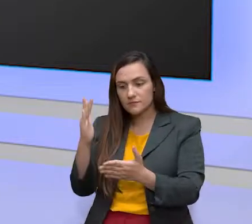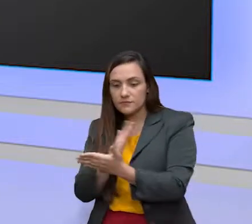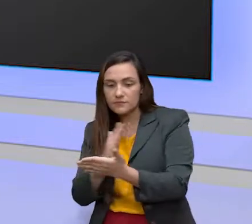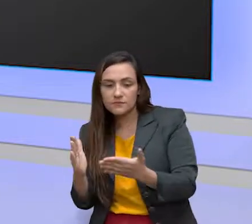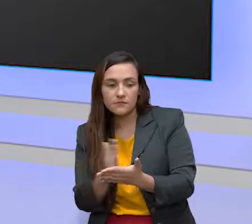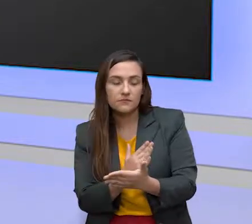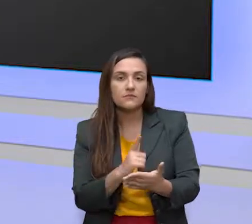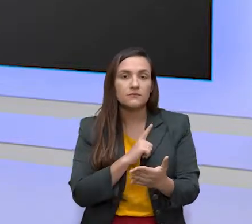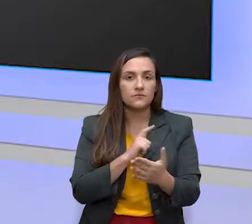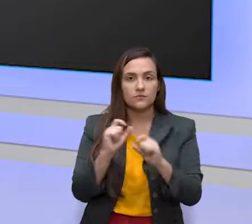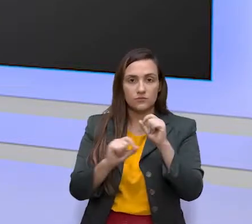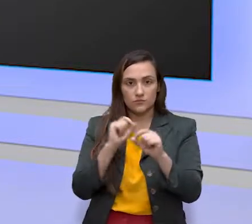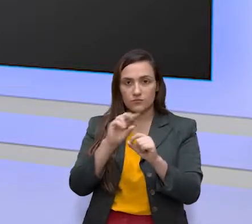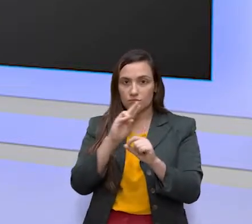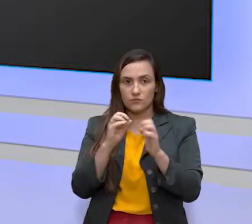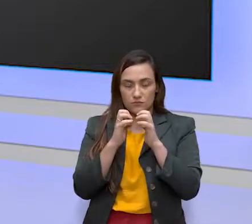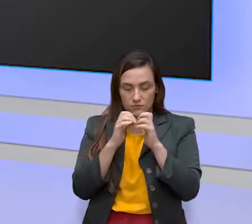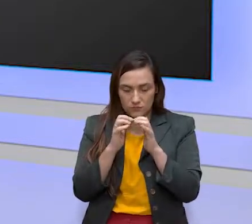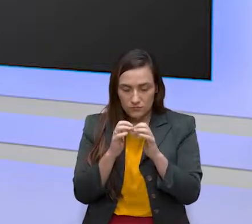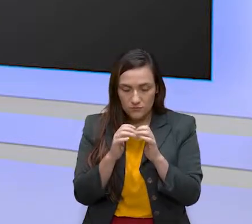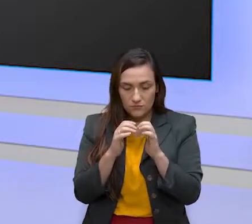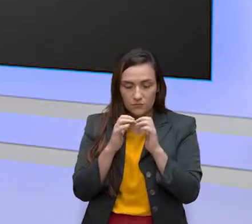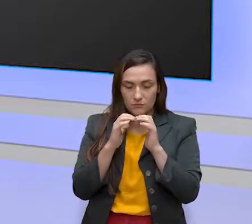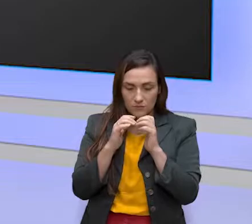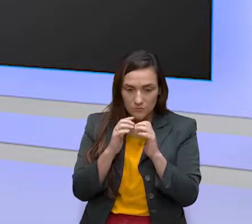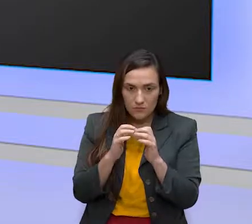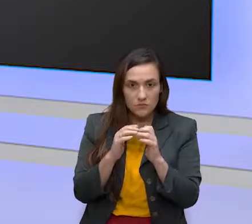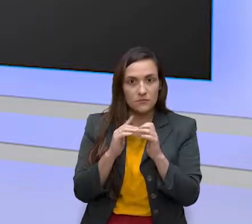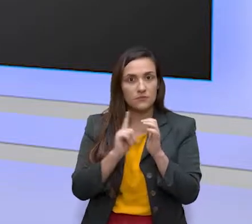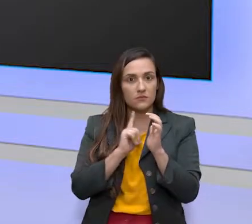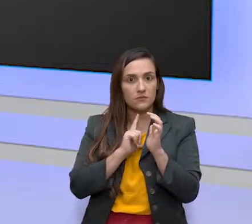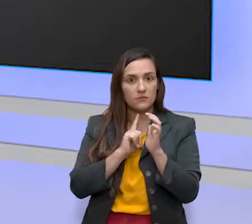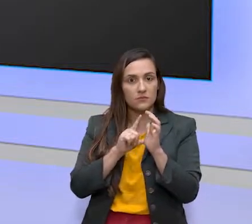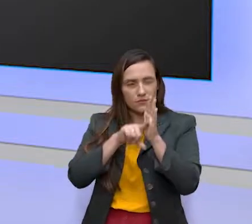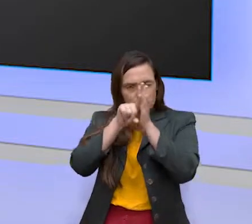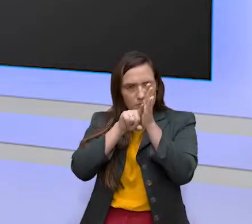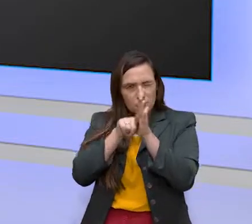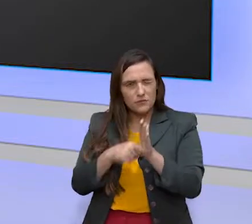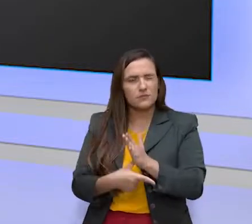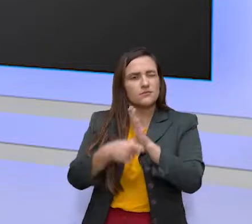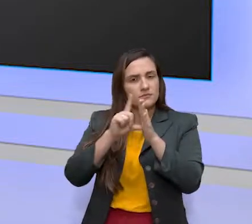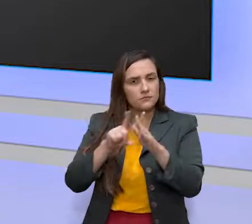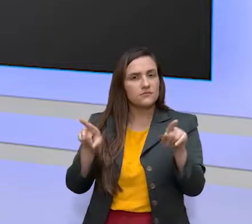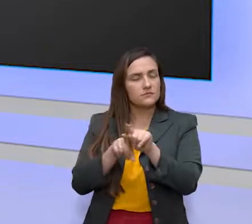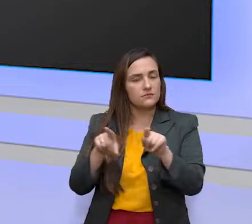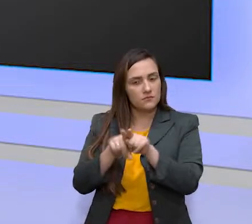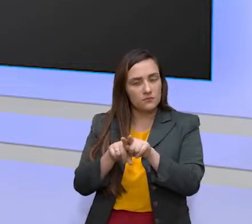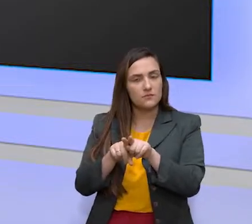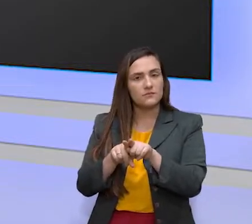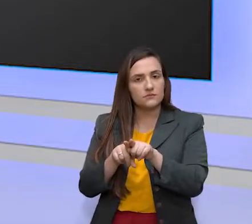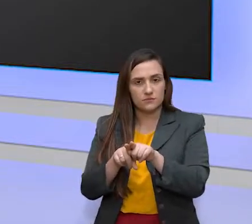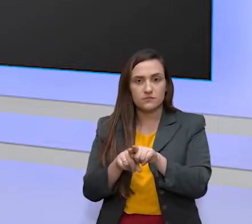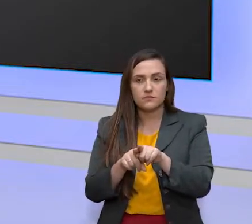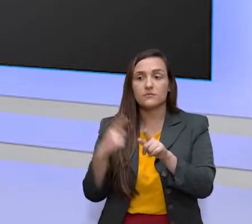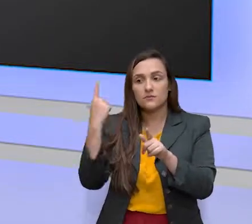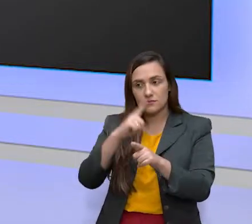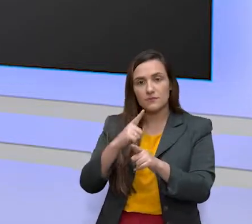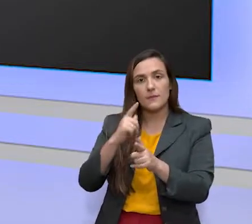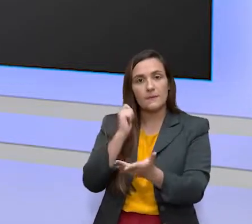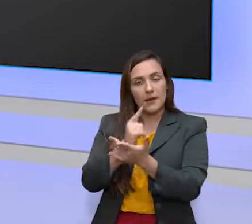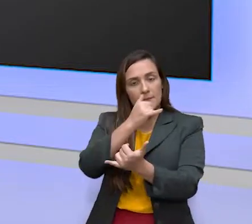beneficiam pessoas que possuem o transtorno do espectro autista, criando programa de diagnóstico precoce